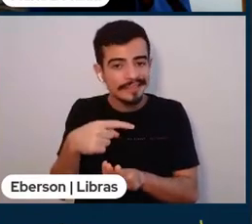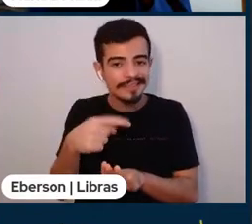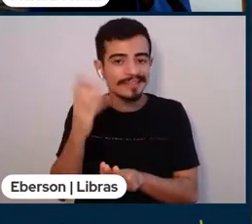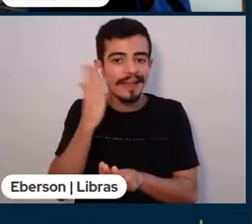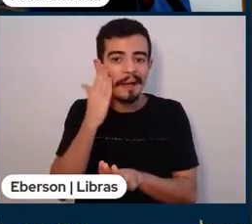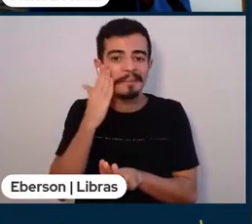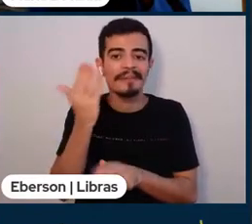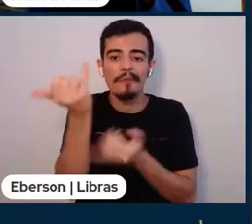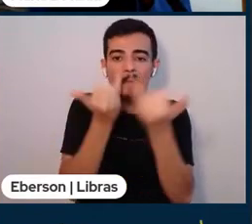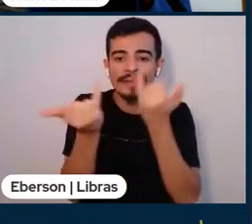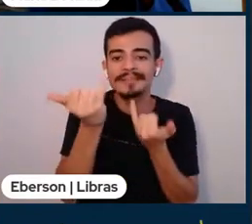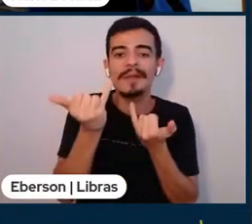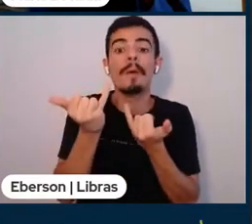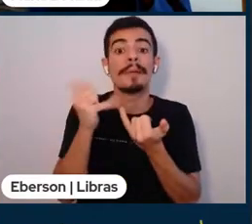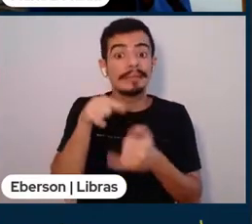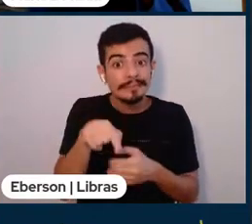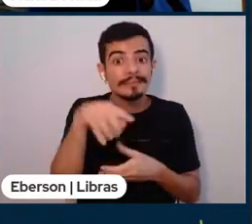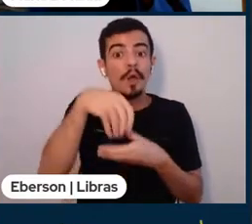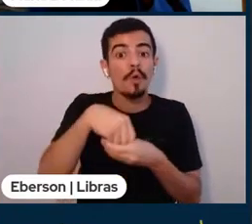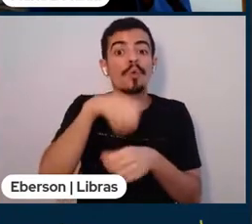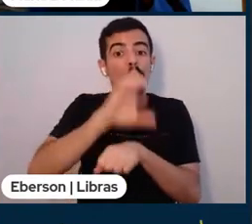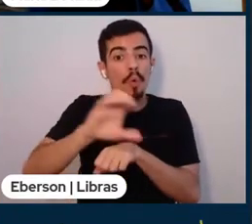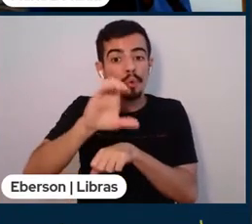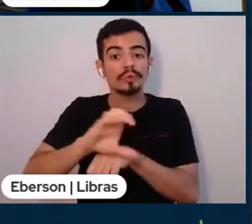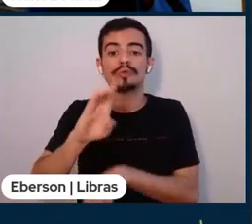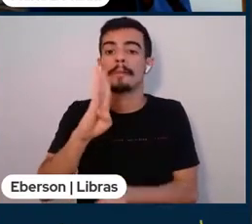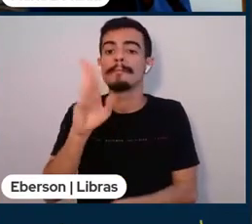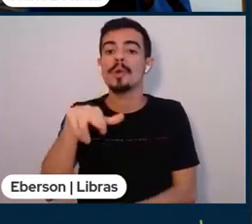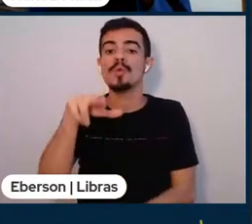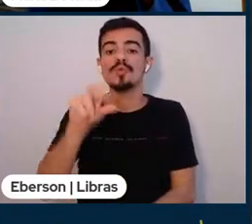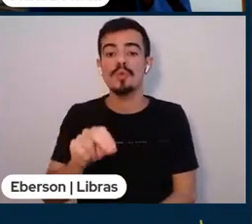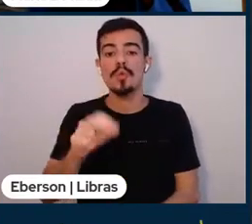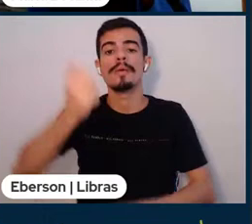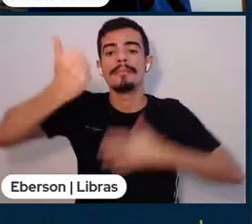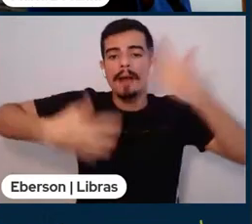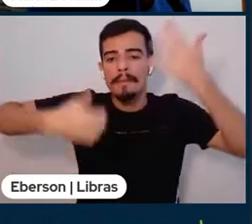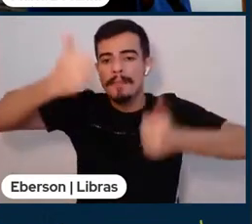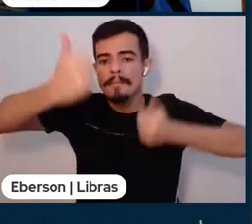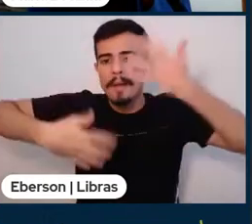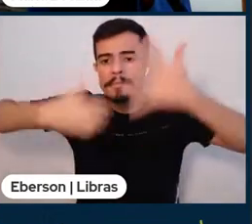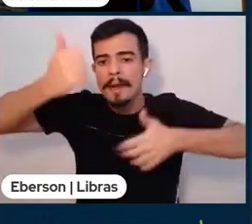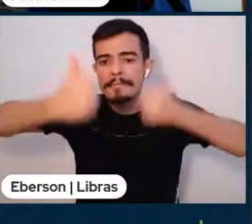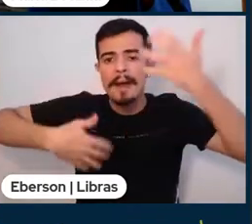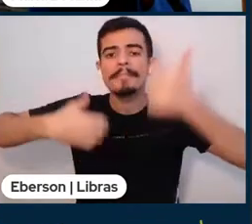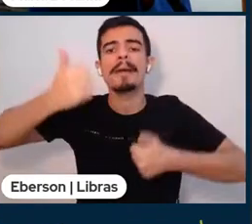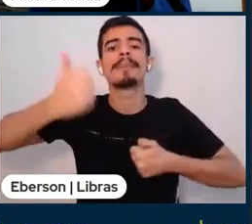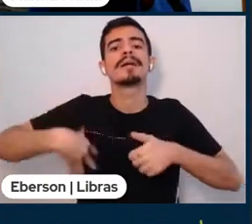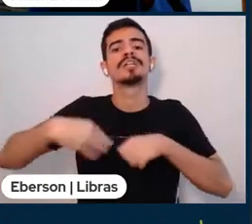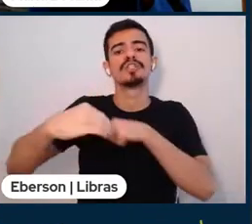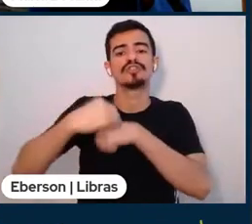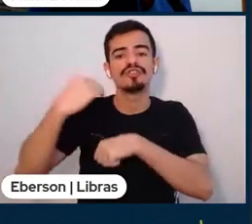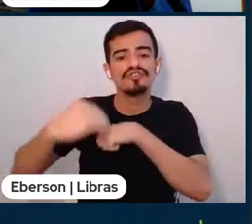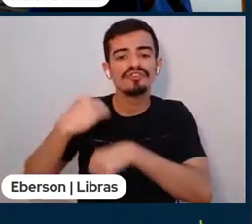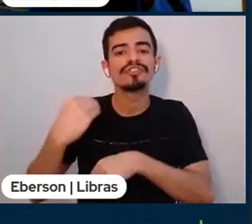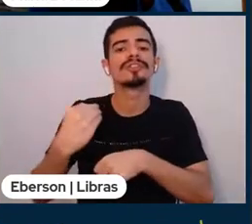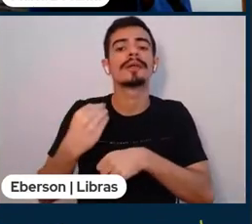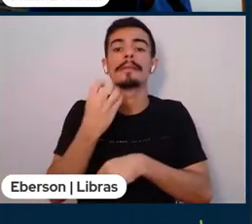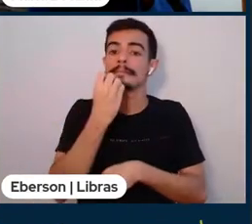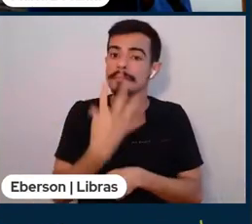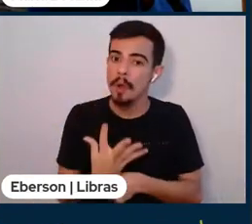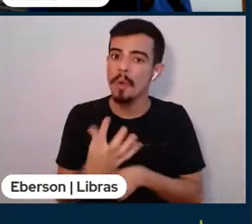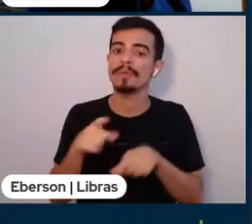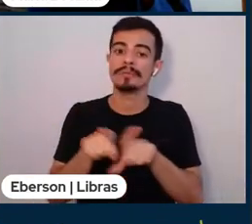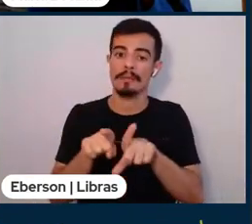Então o Bruno falando bastante, dando muita indicação, Eu recomendo, a B também já falou um